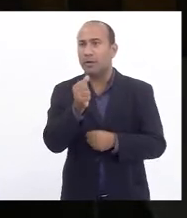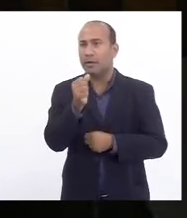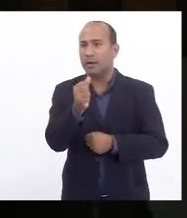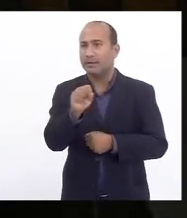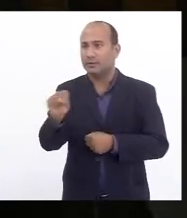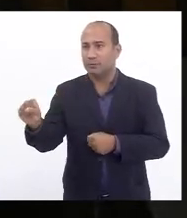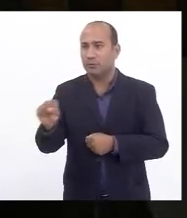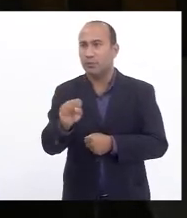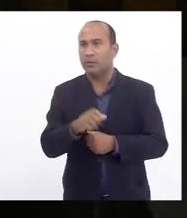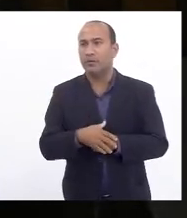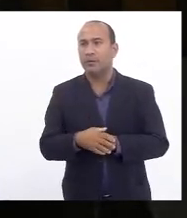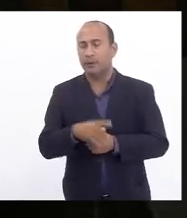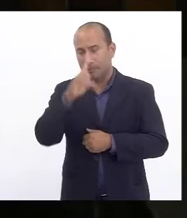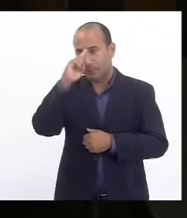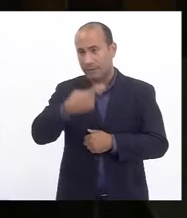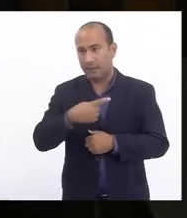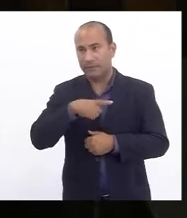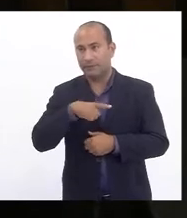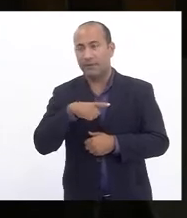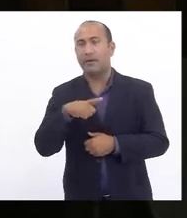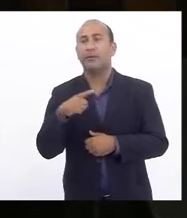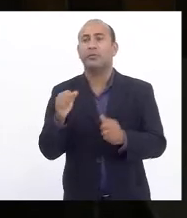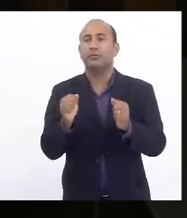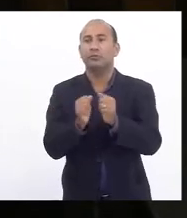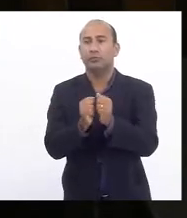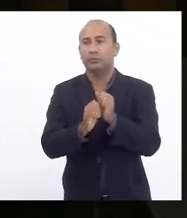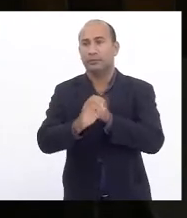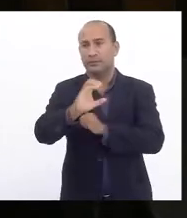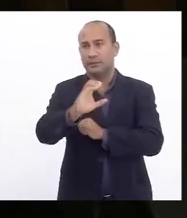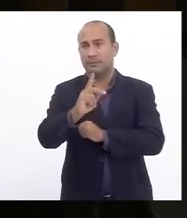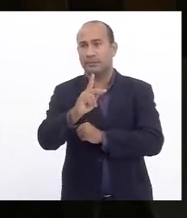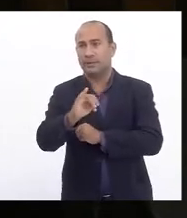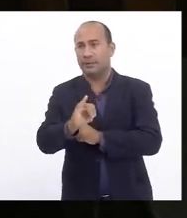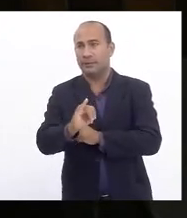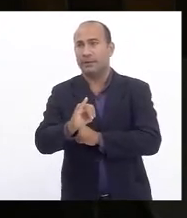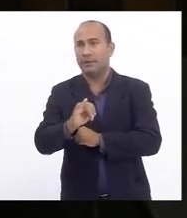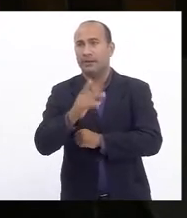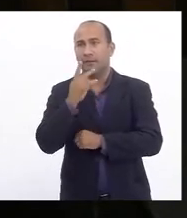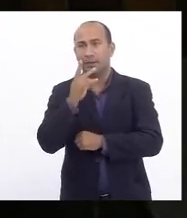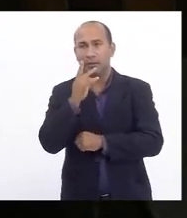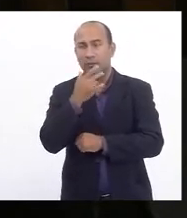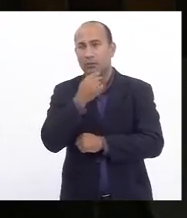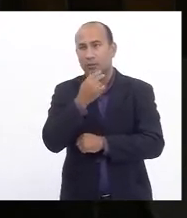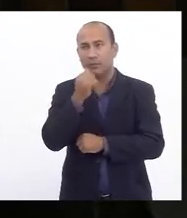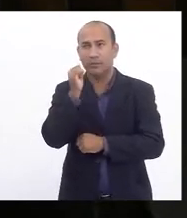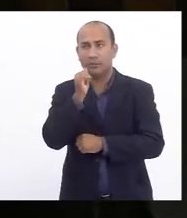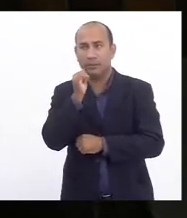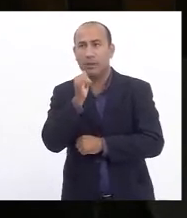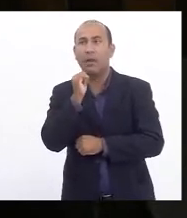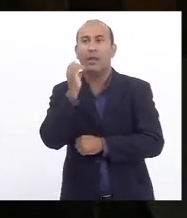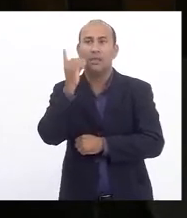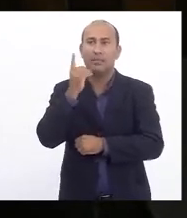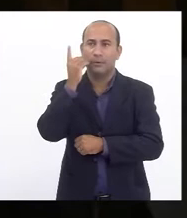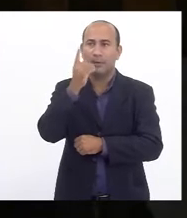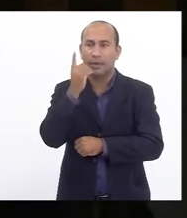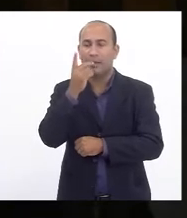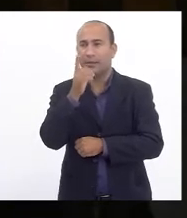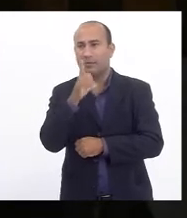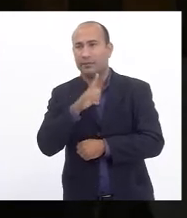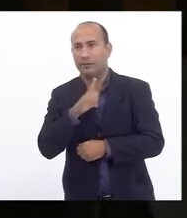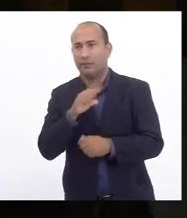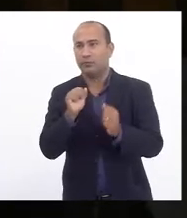todos os mandatos o separam da CPI é saudando também as deputadas e deputados que integral CP evidentemente